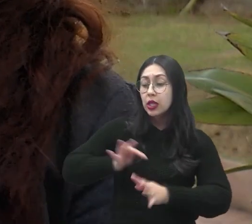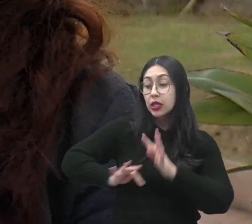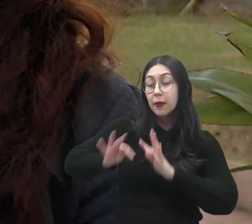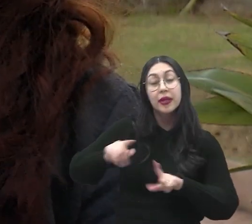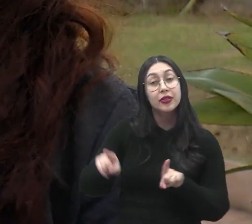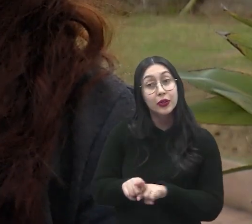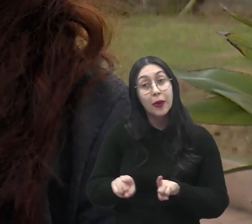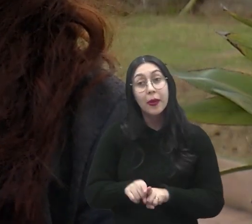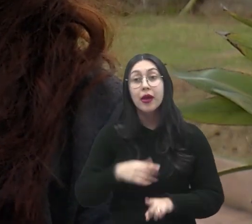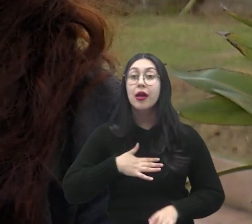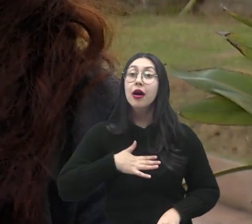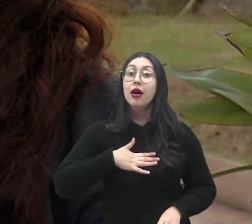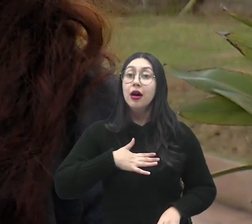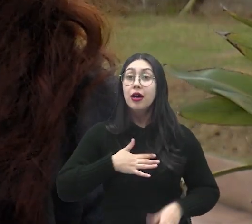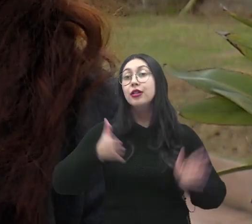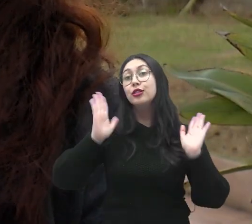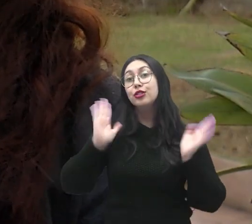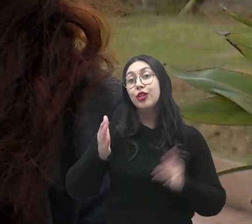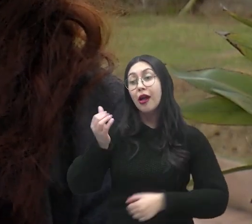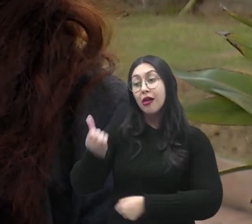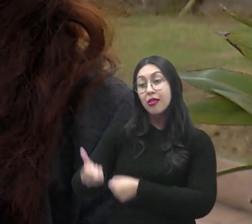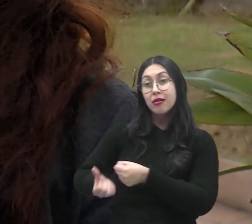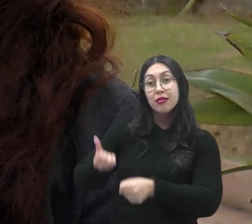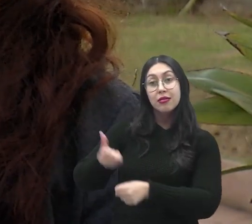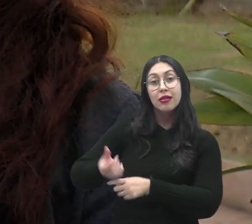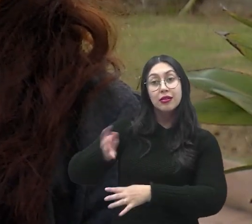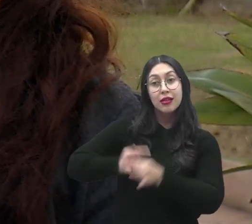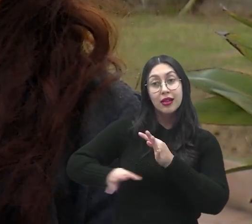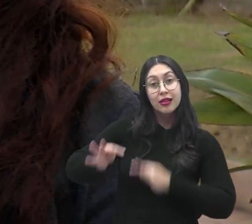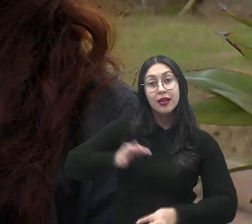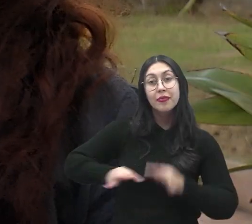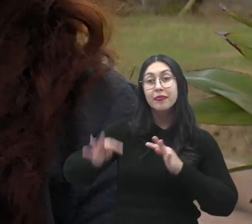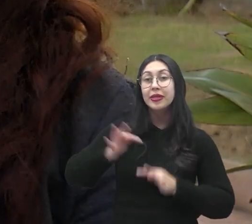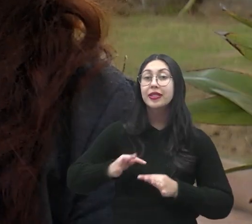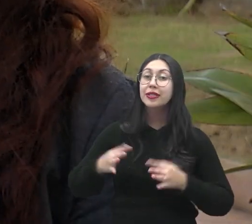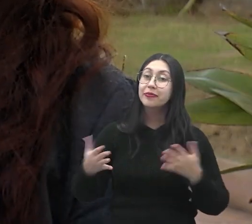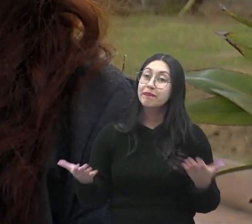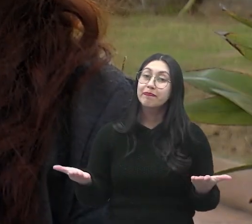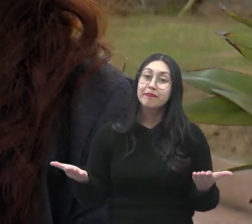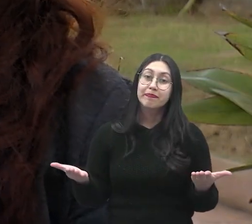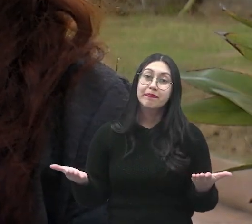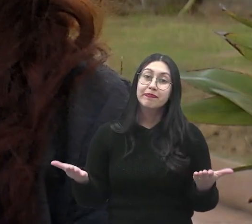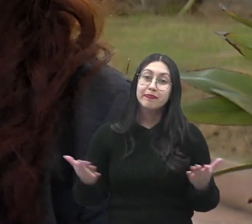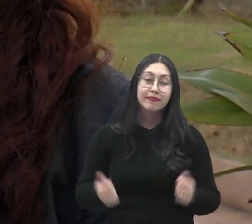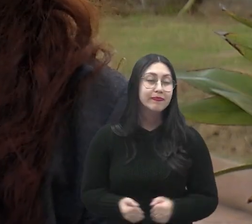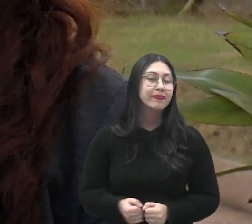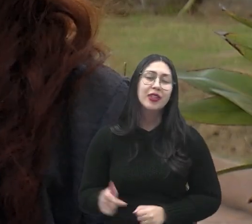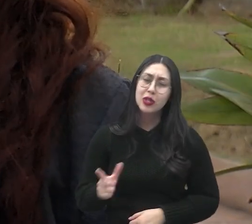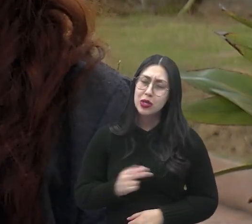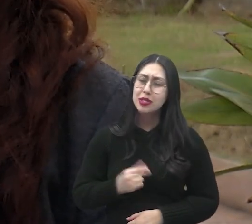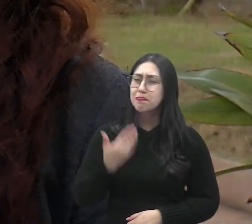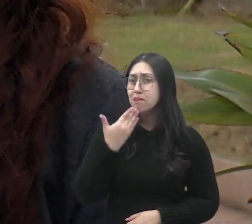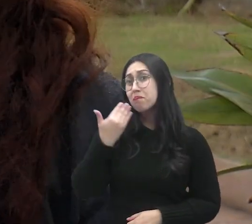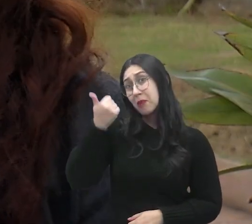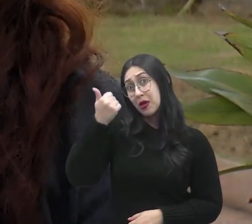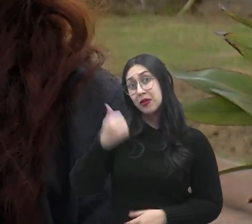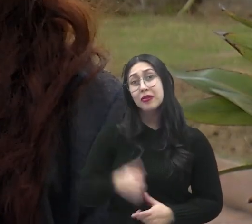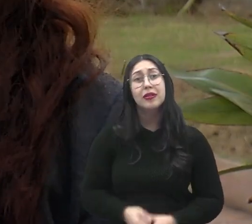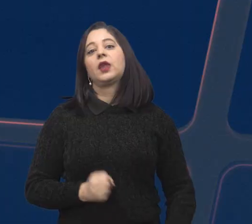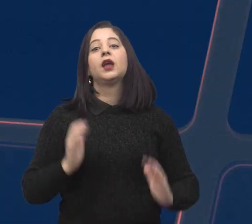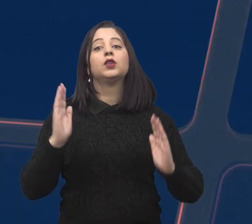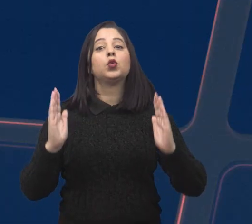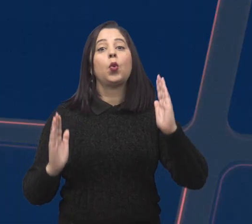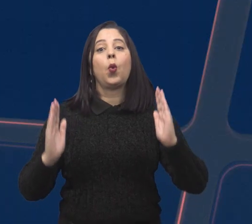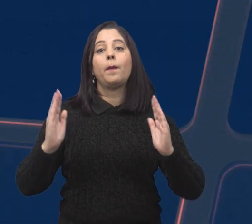alergia, trata a asma, já são 6 anos de tratamento, aí o conjunto, nossa, melhora